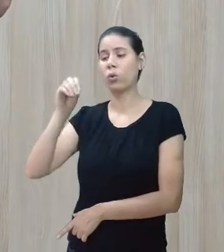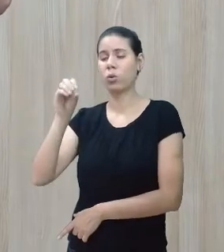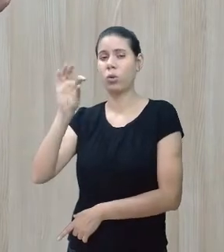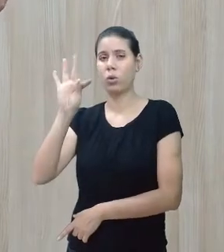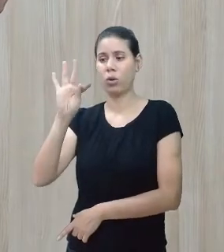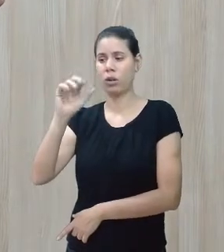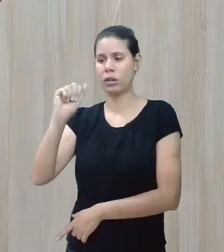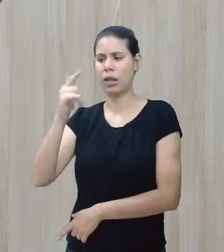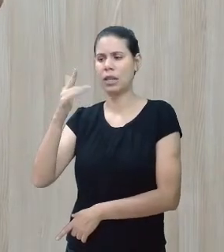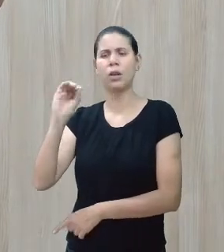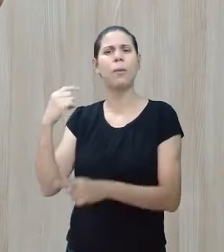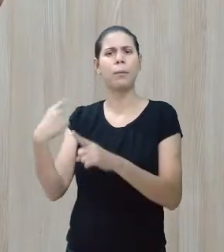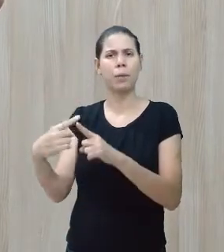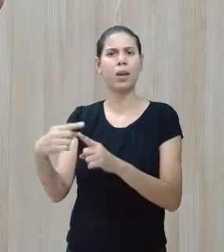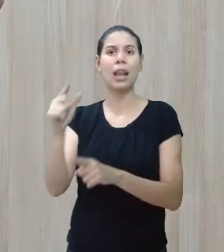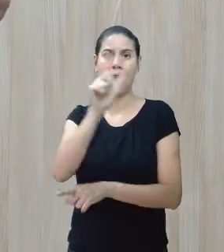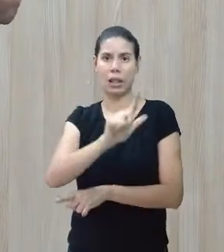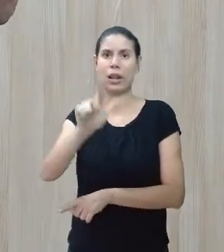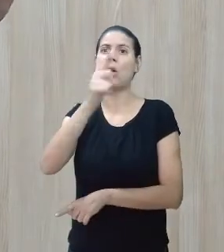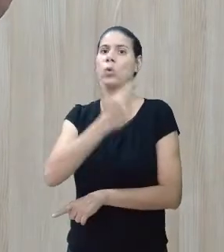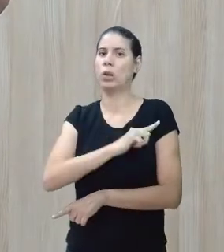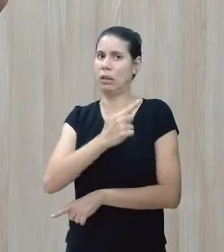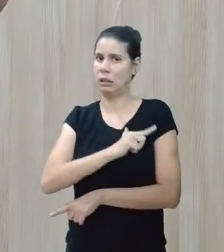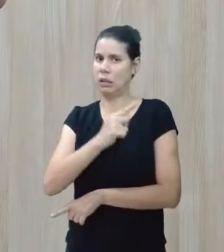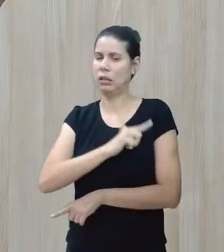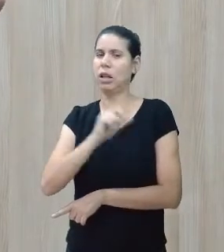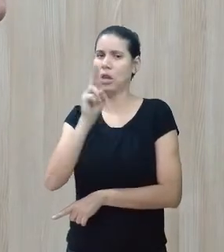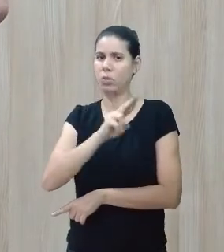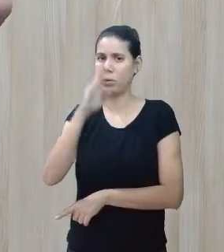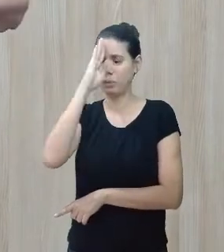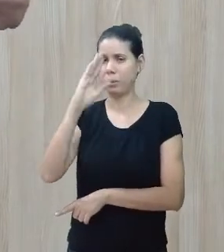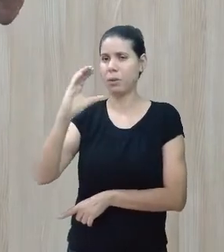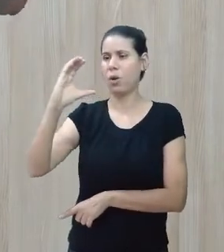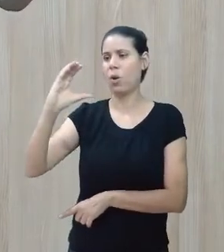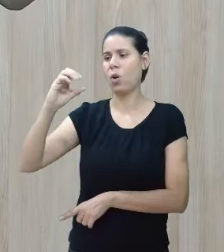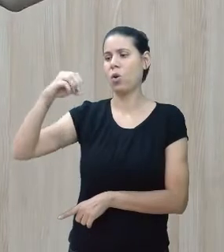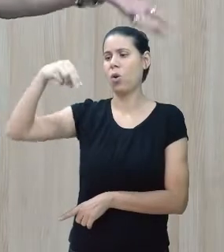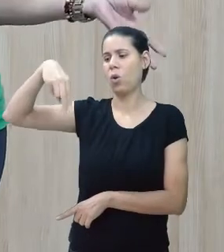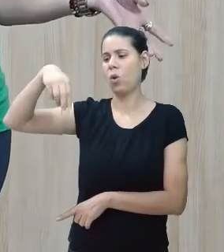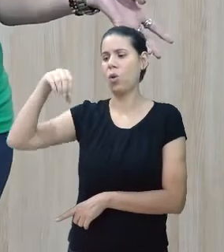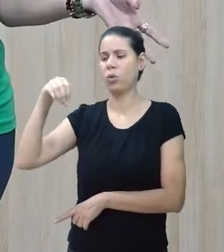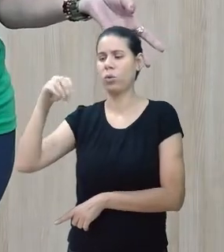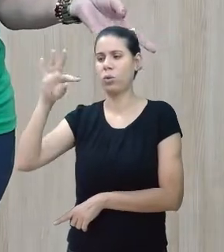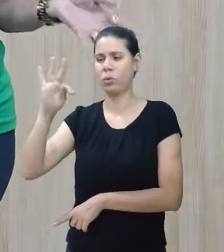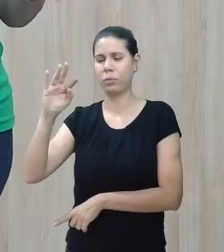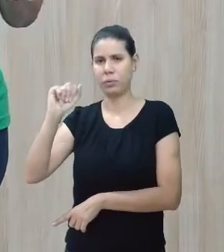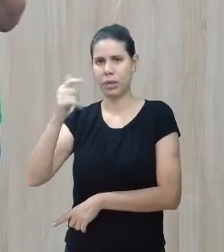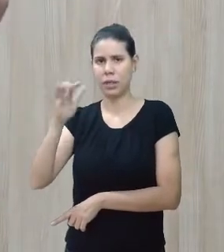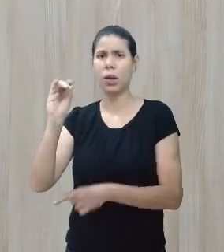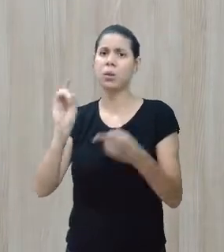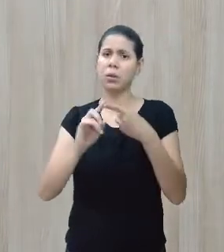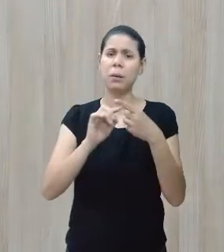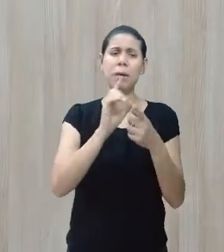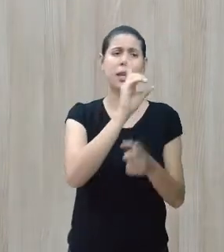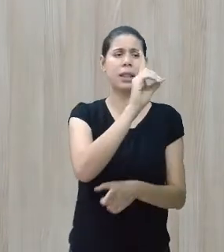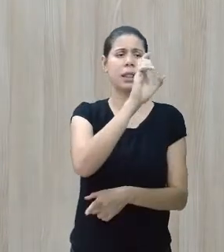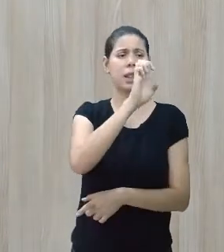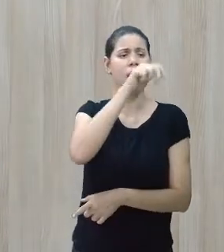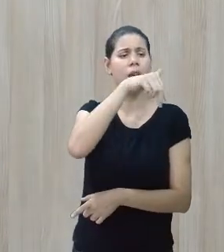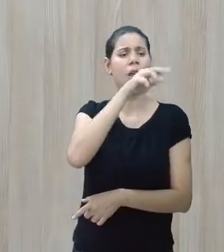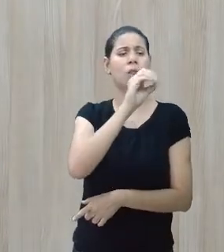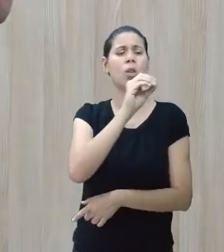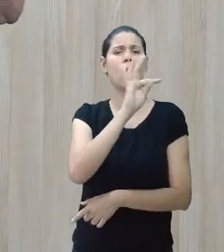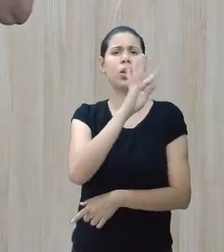também ele é muito usado, não é? A conotação e também a denotação. Por que vem a ser a denotação?